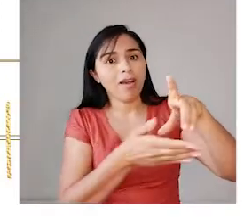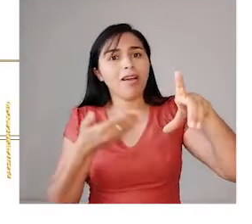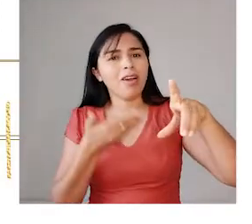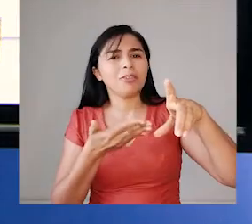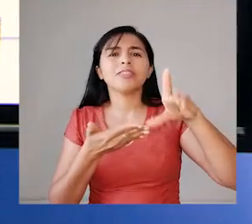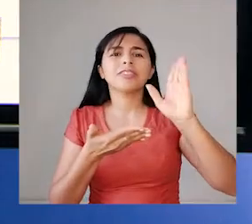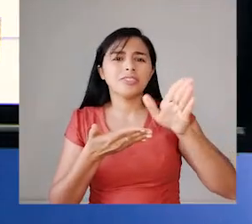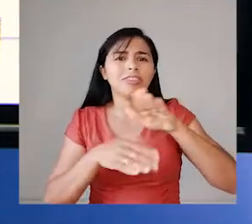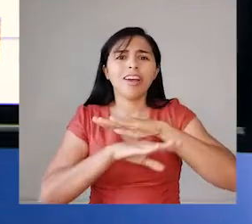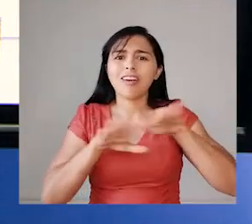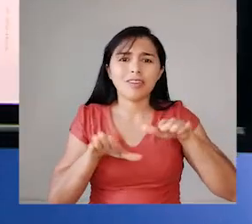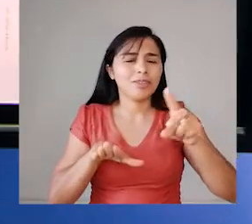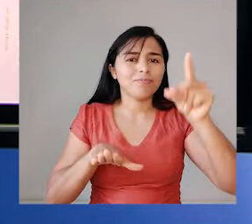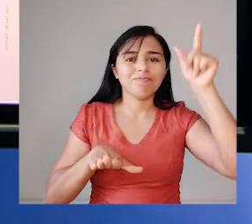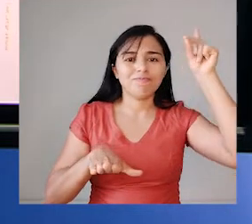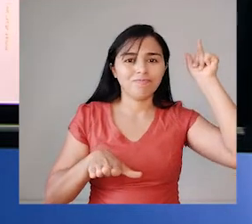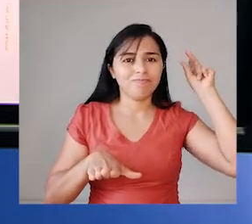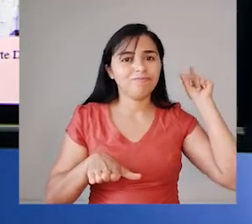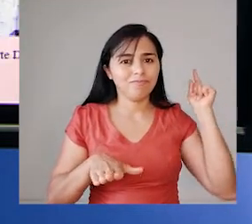estar ali.